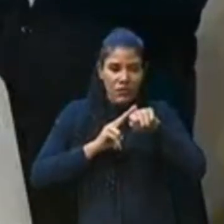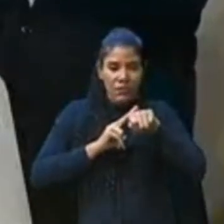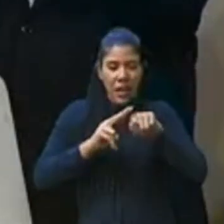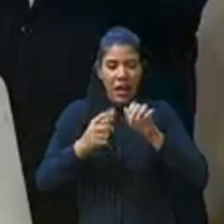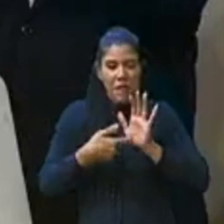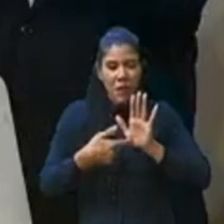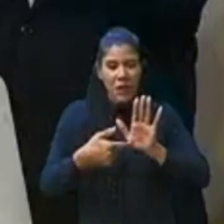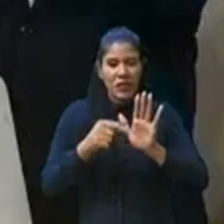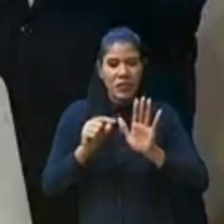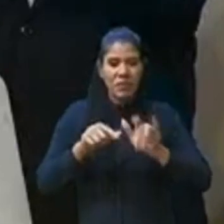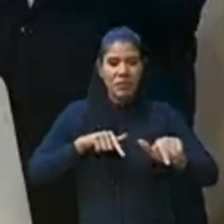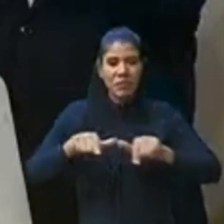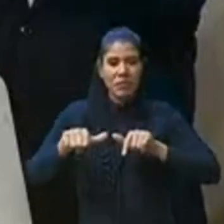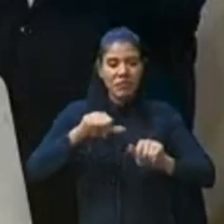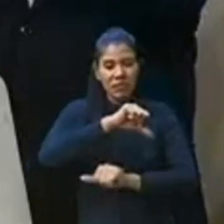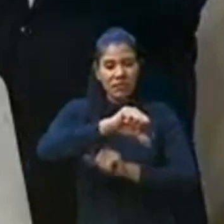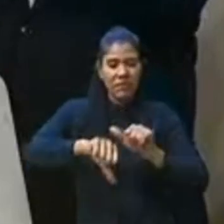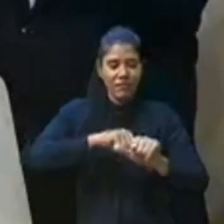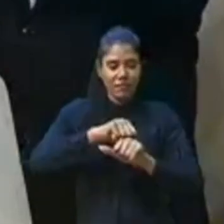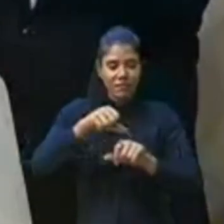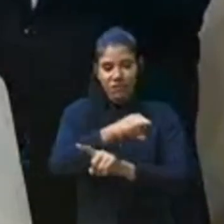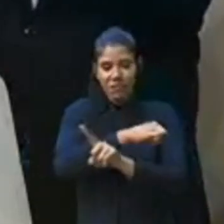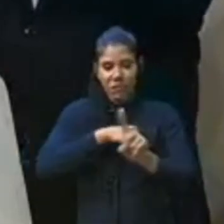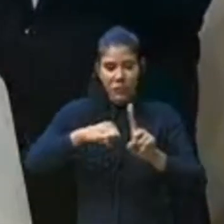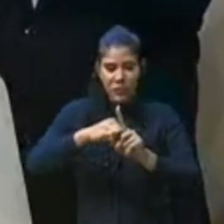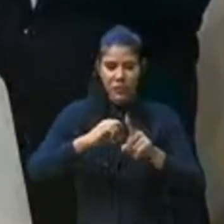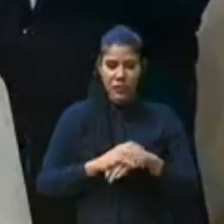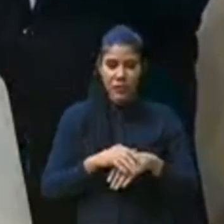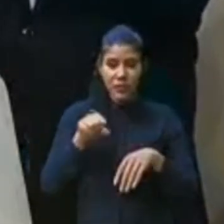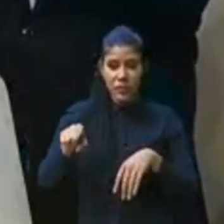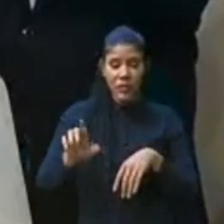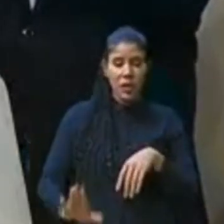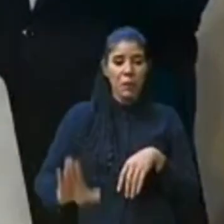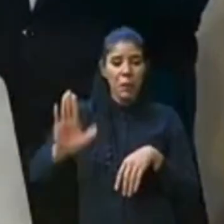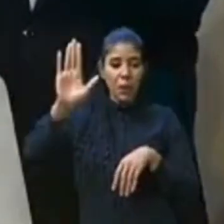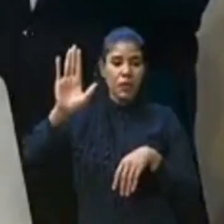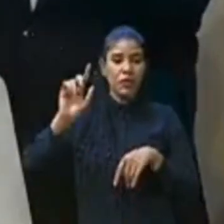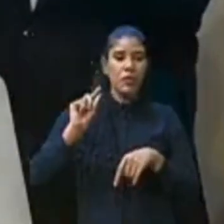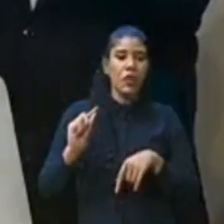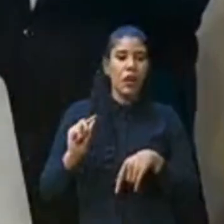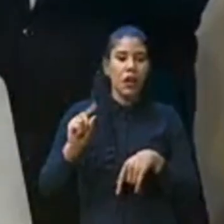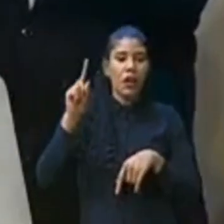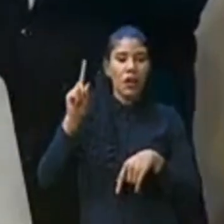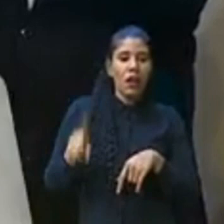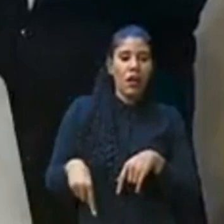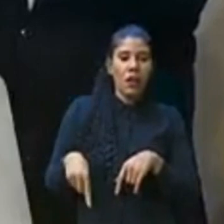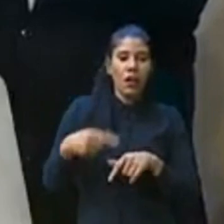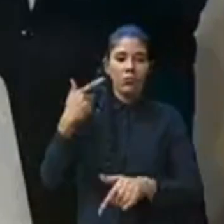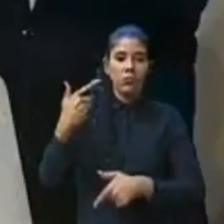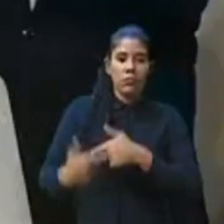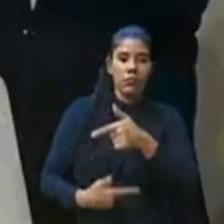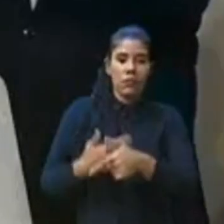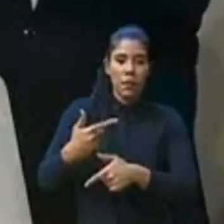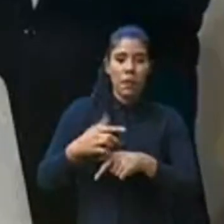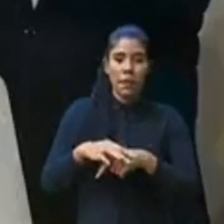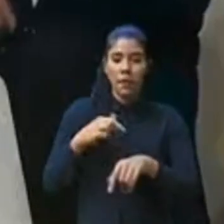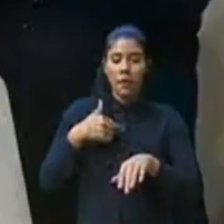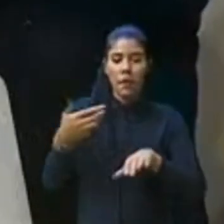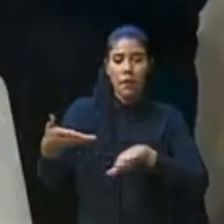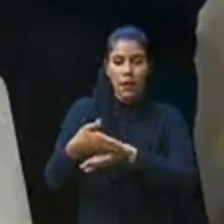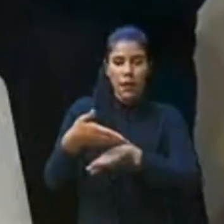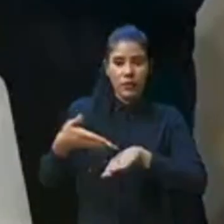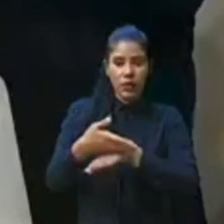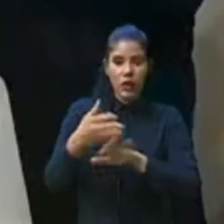da transformação de uma sociedade. O que ele prometia era praticamente fosse trabalho. E fiz parte exatamente